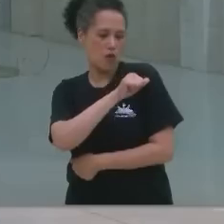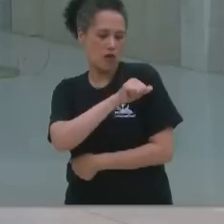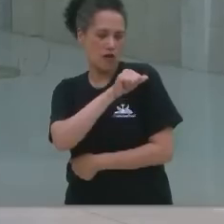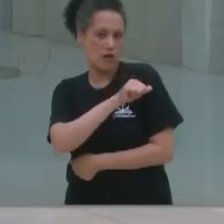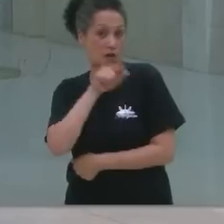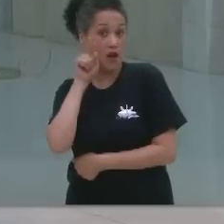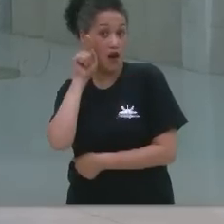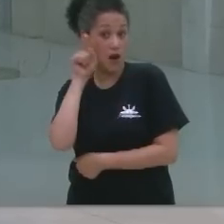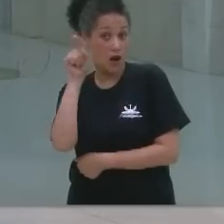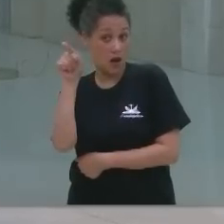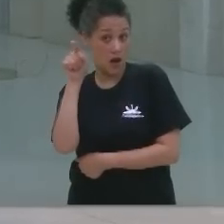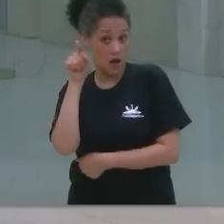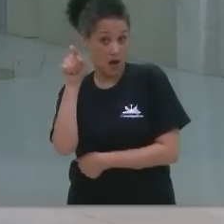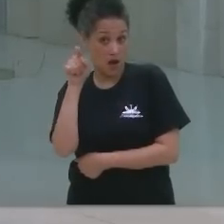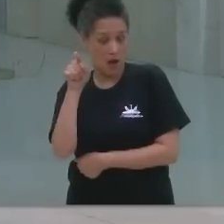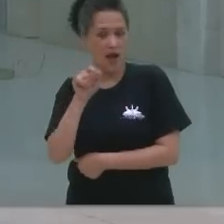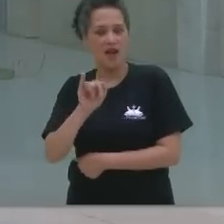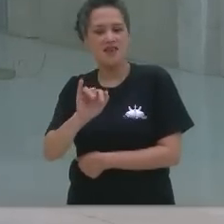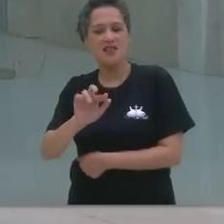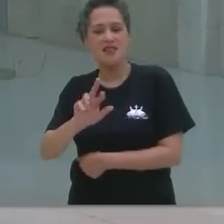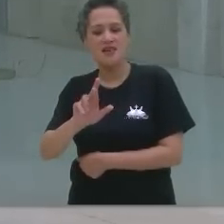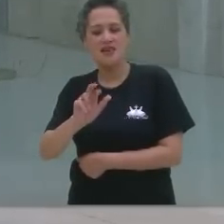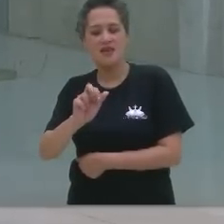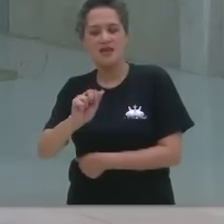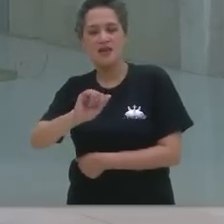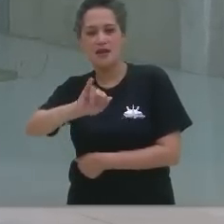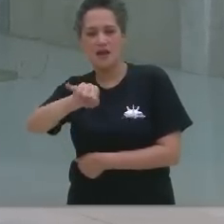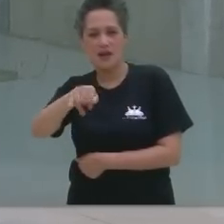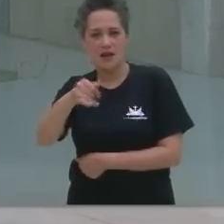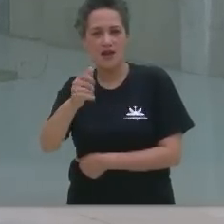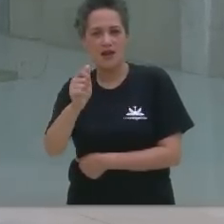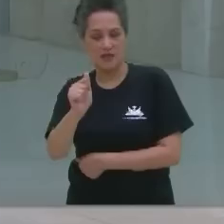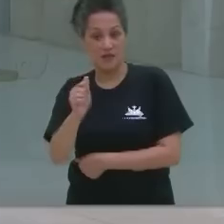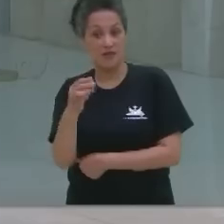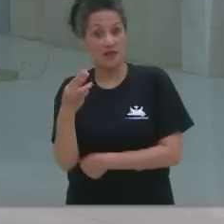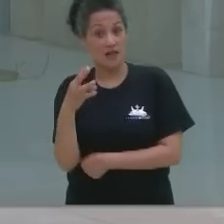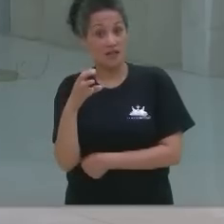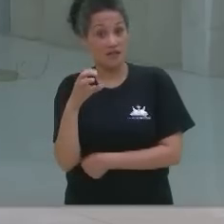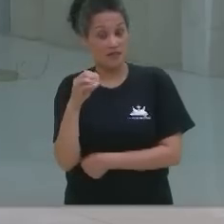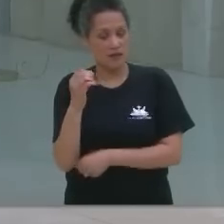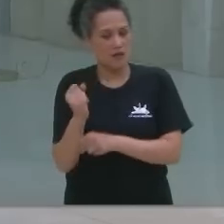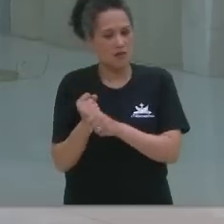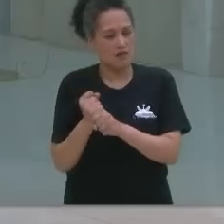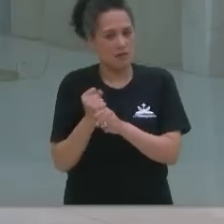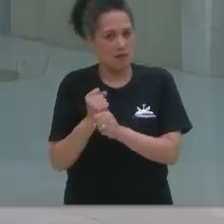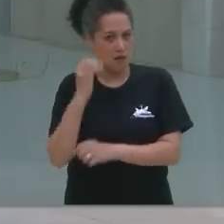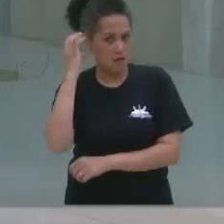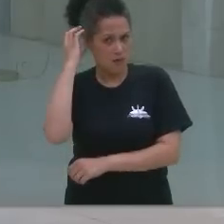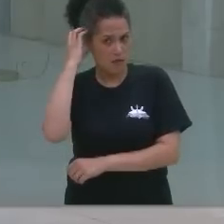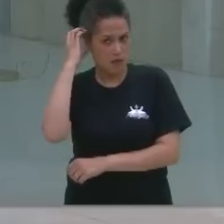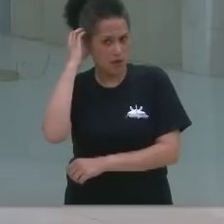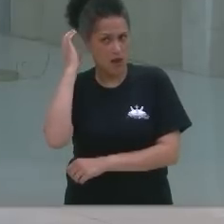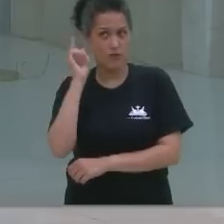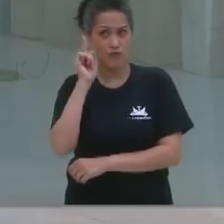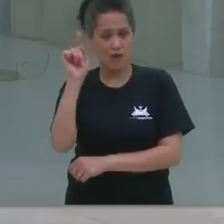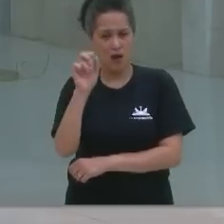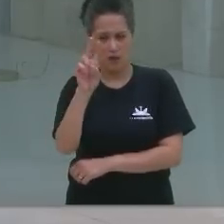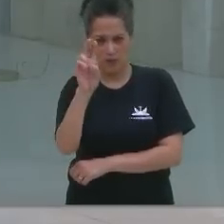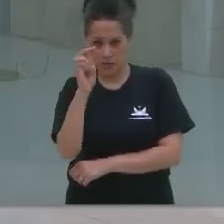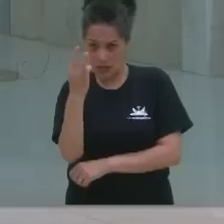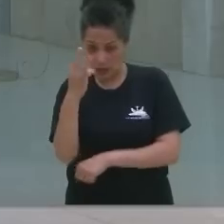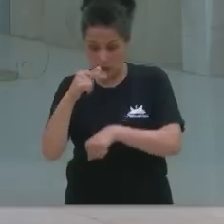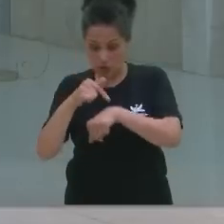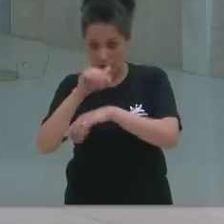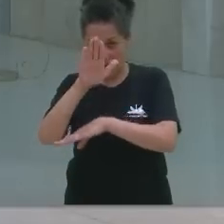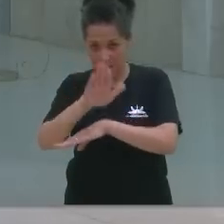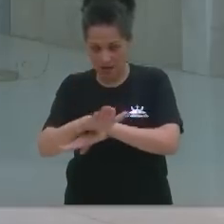João Tempesta, Irajá. 30 anos da Rádio Catedral, às 15 horas, povo do Rio e toda a